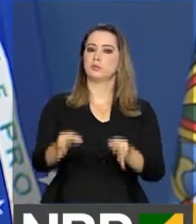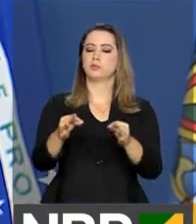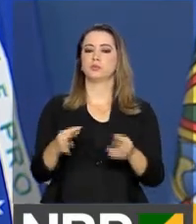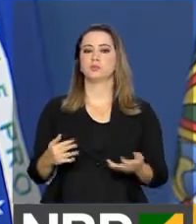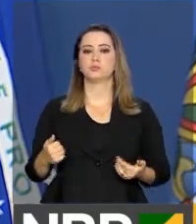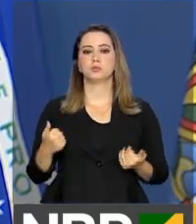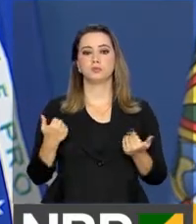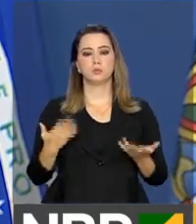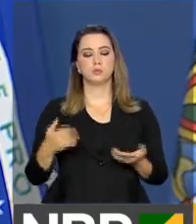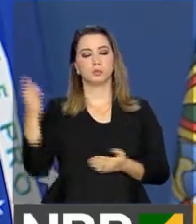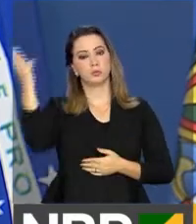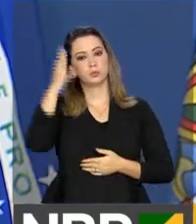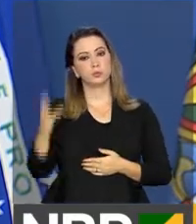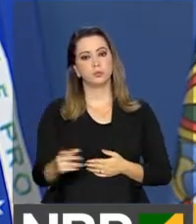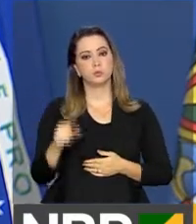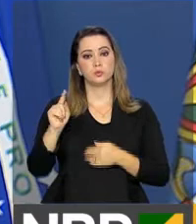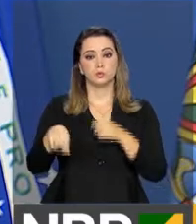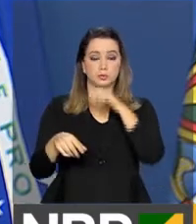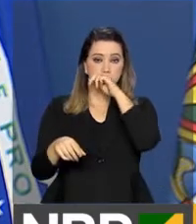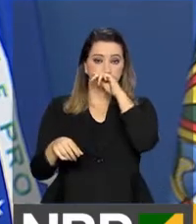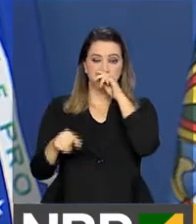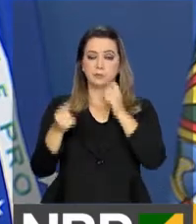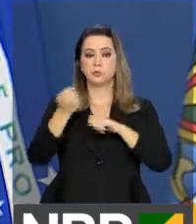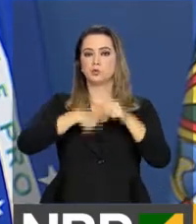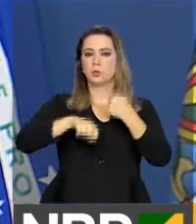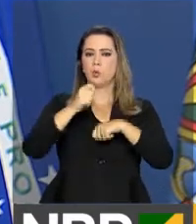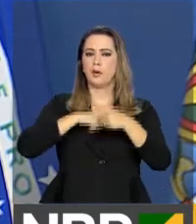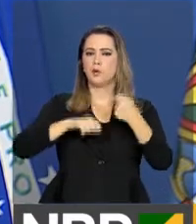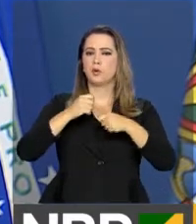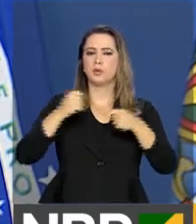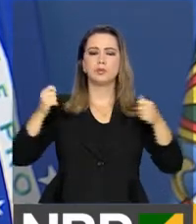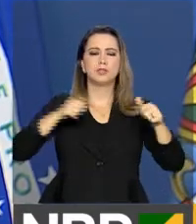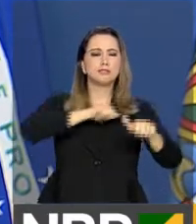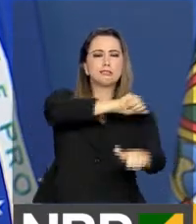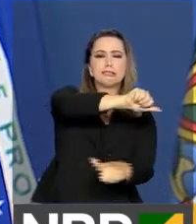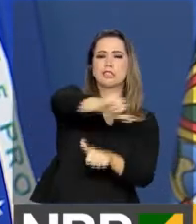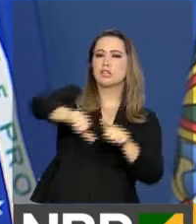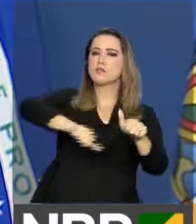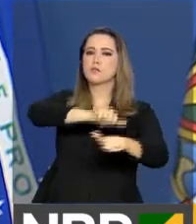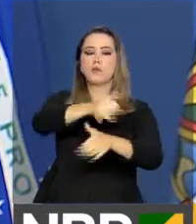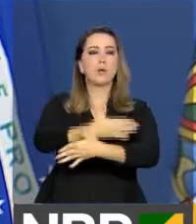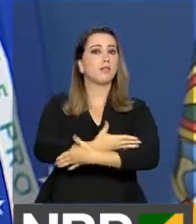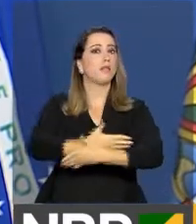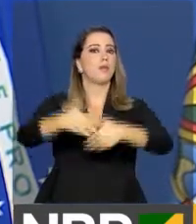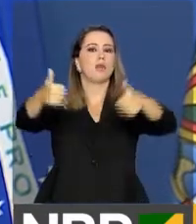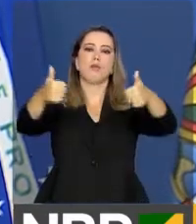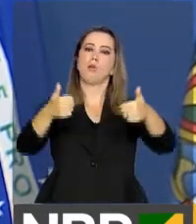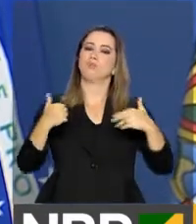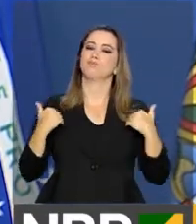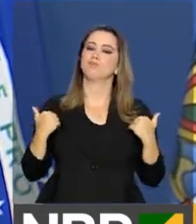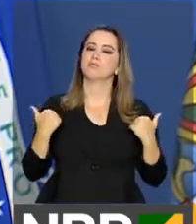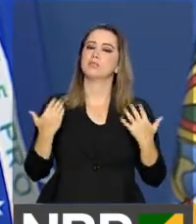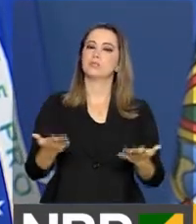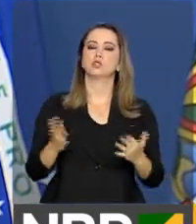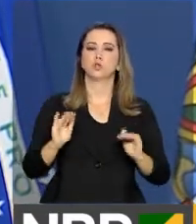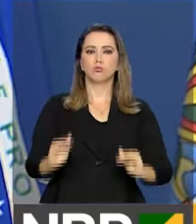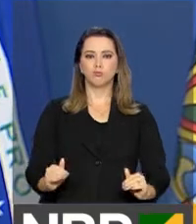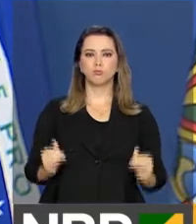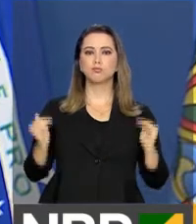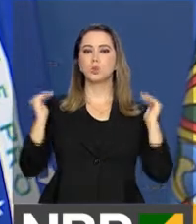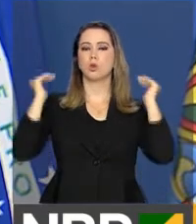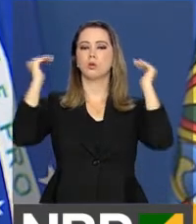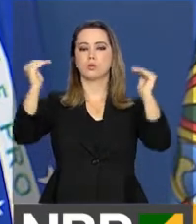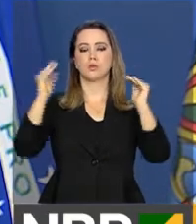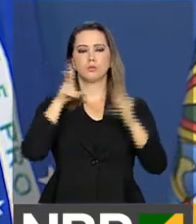o brasil com sua economia revigorada e por consequência com sua soberania